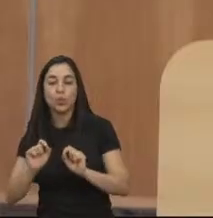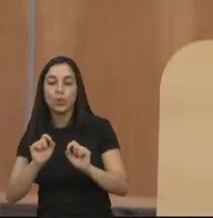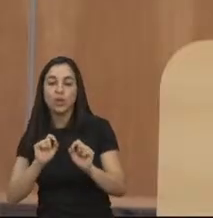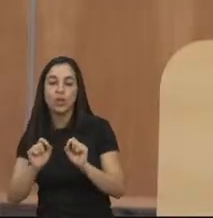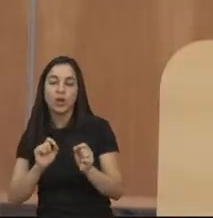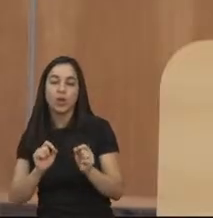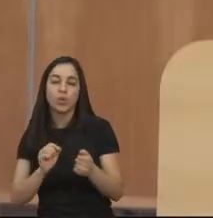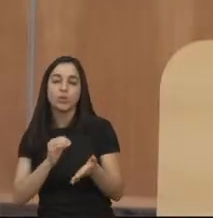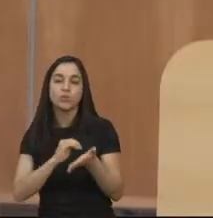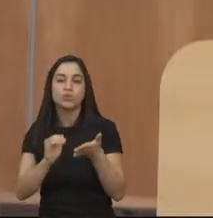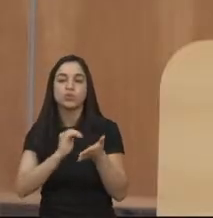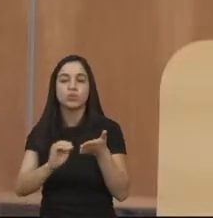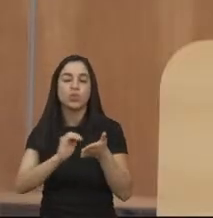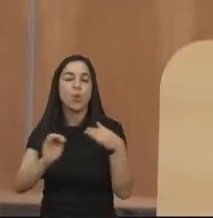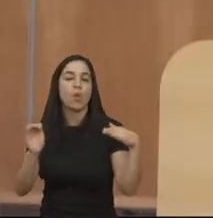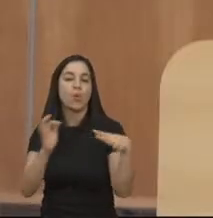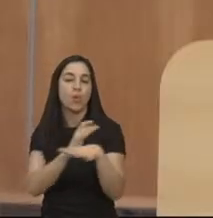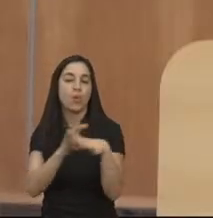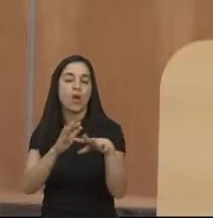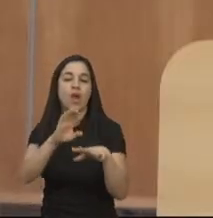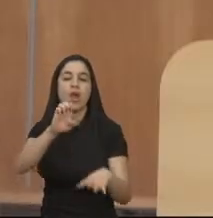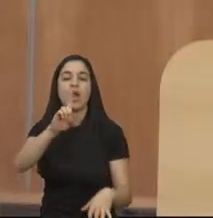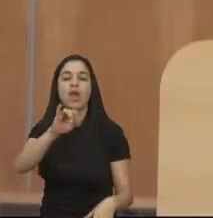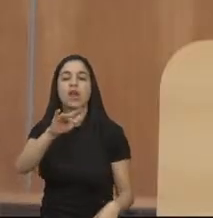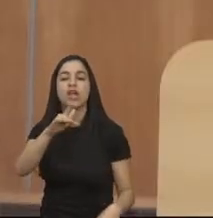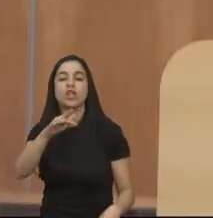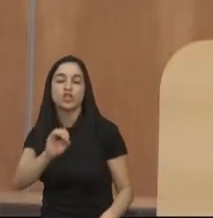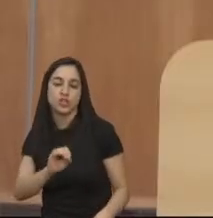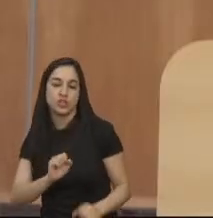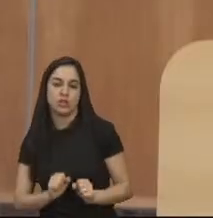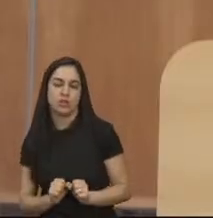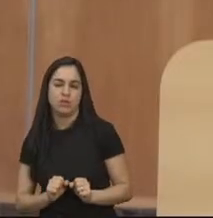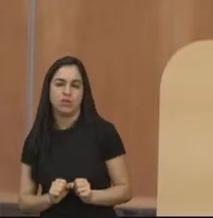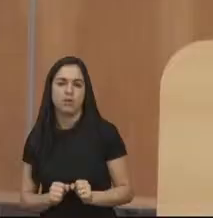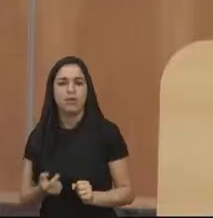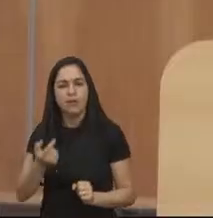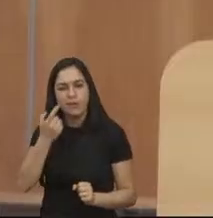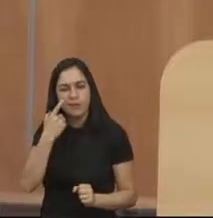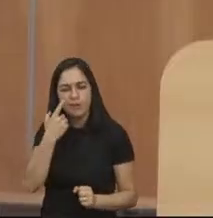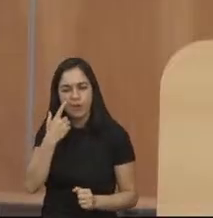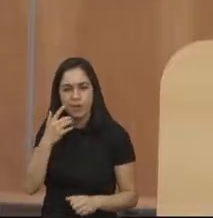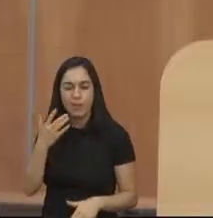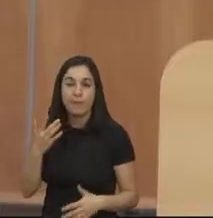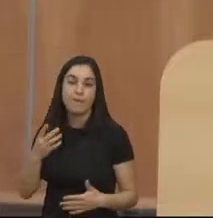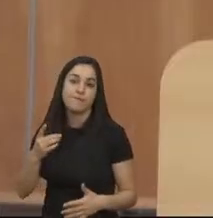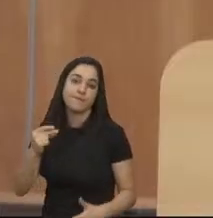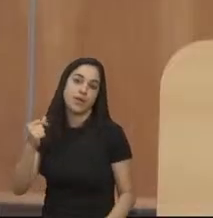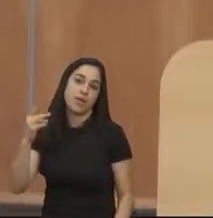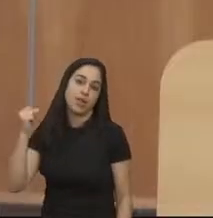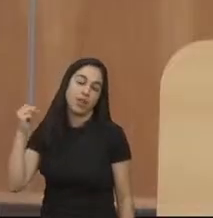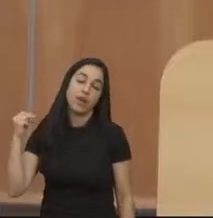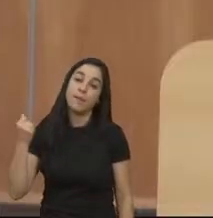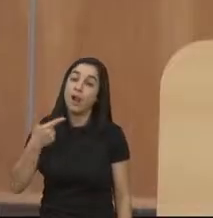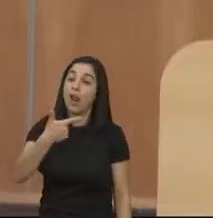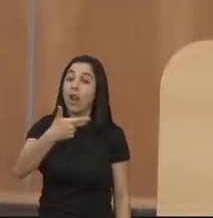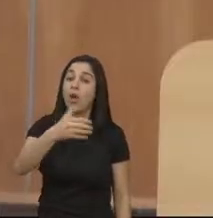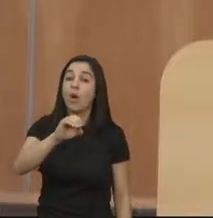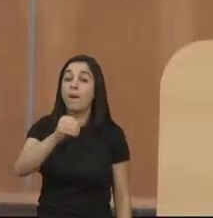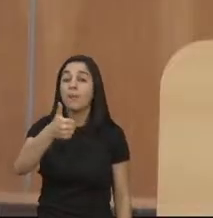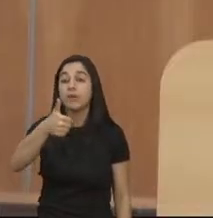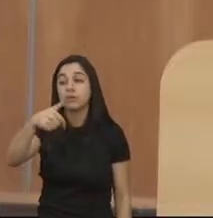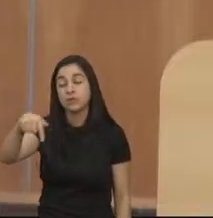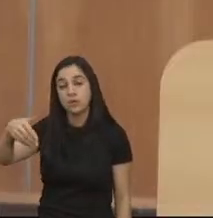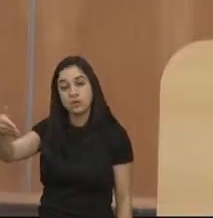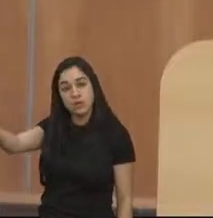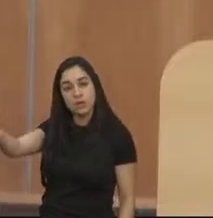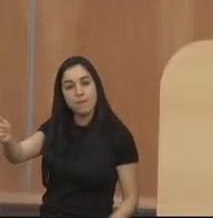o Edinho Guedes, dá um tempo, mas 2017, tá. A faixa ali perto